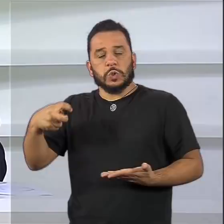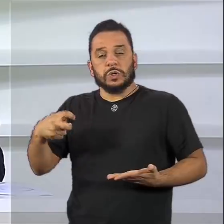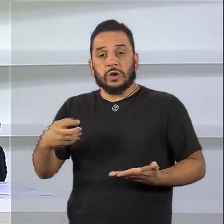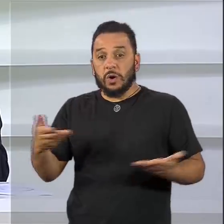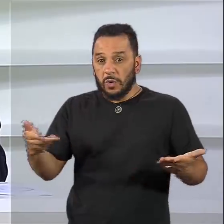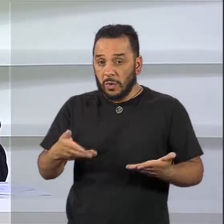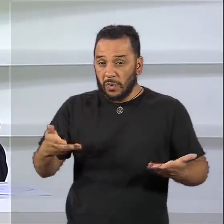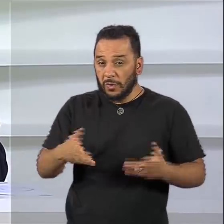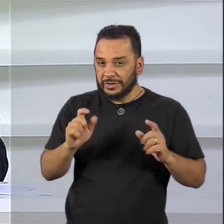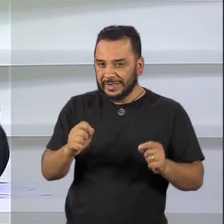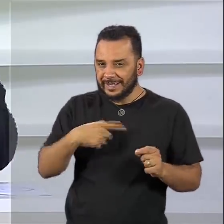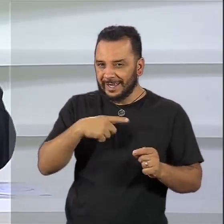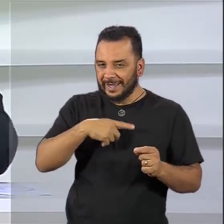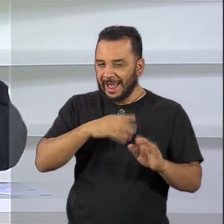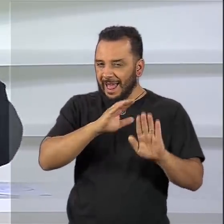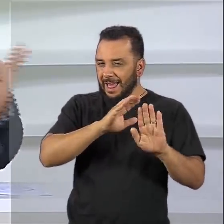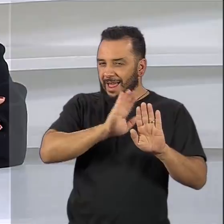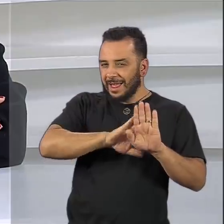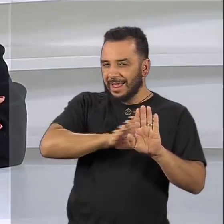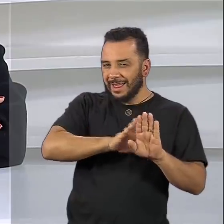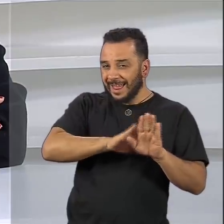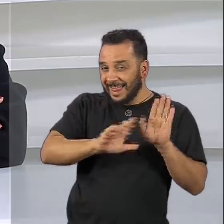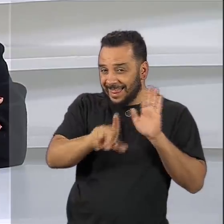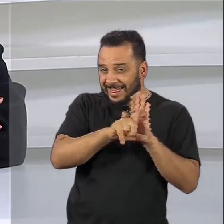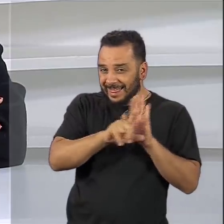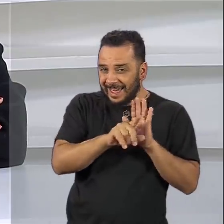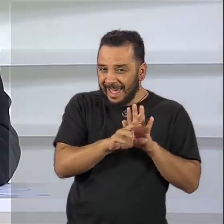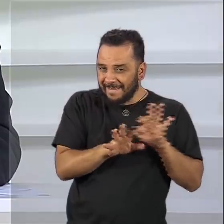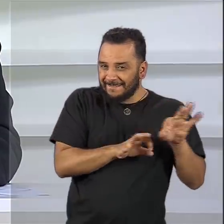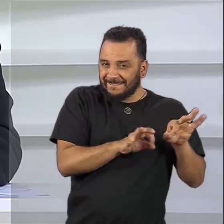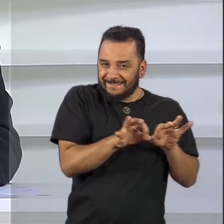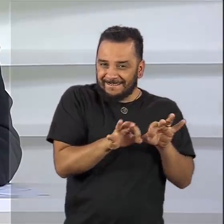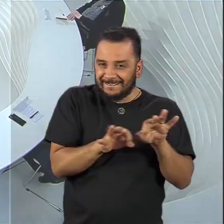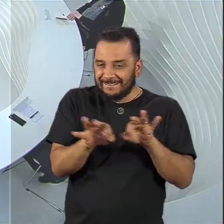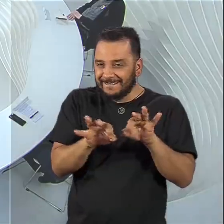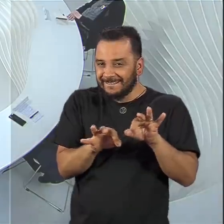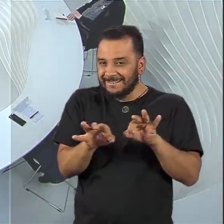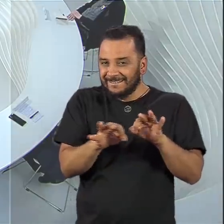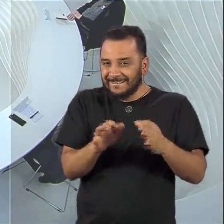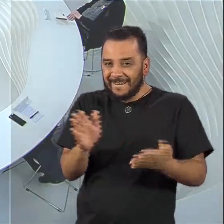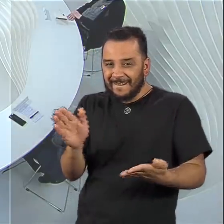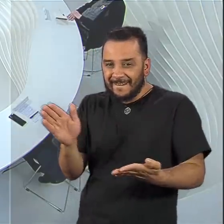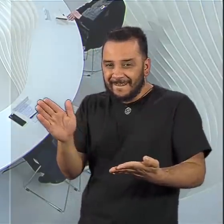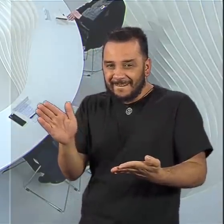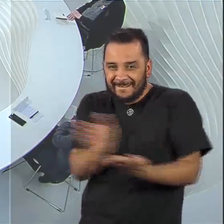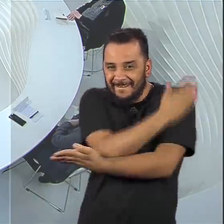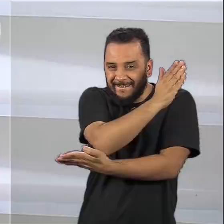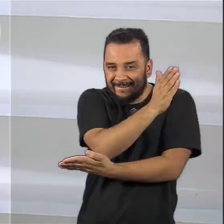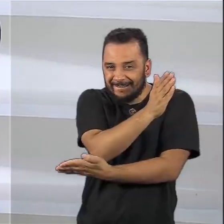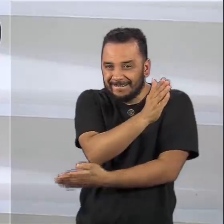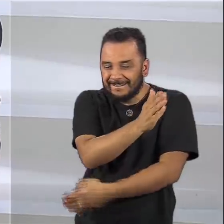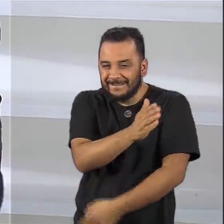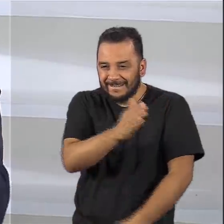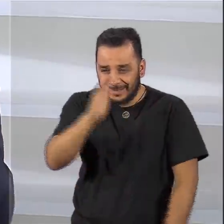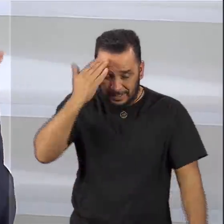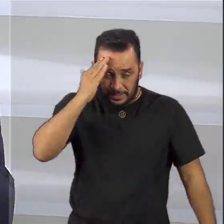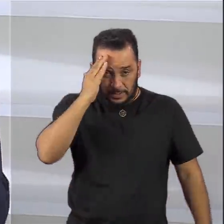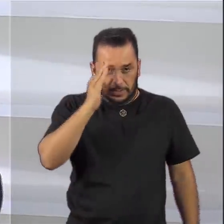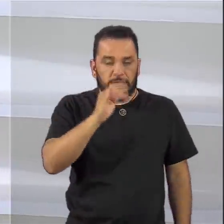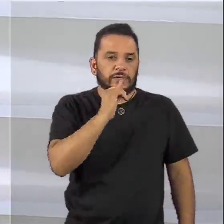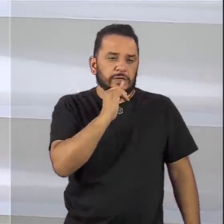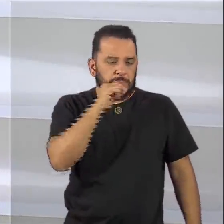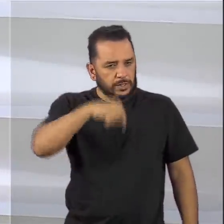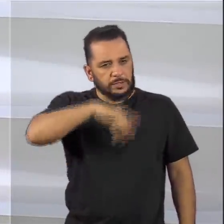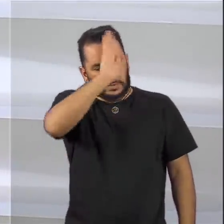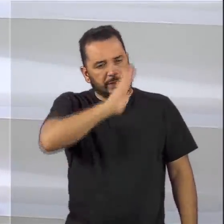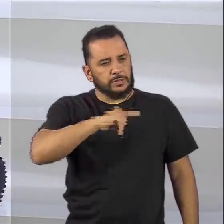mecanismos democráticos para ir se tornando autoritário. Brasileiro, qual seria a ameaça? Bolsonaro. Bolsonaro, se eleito for, que eu não